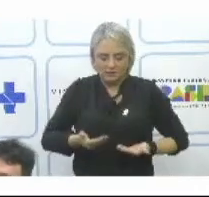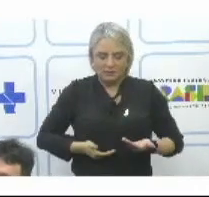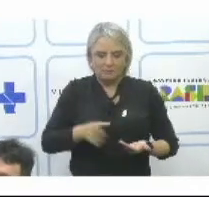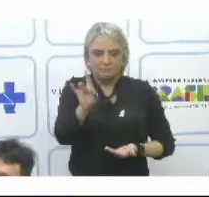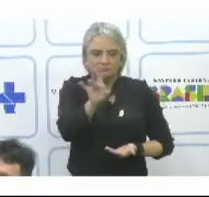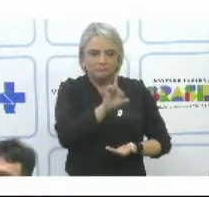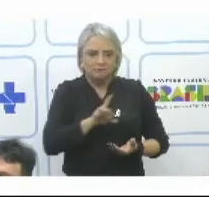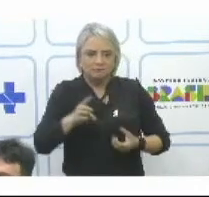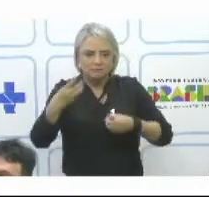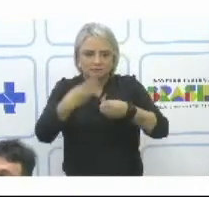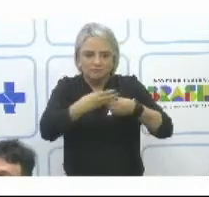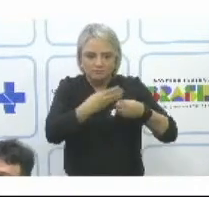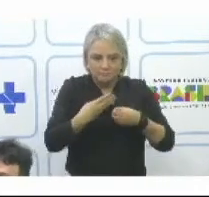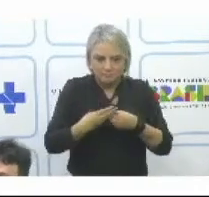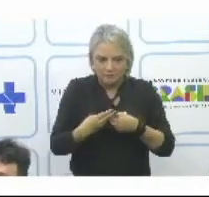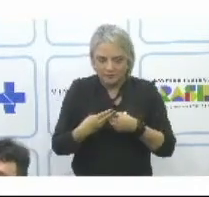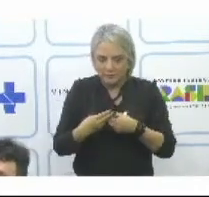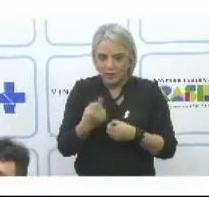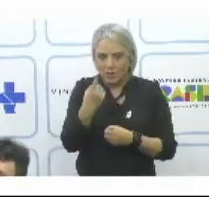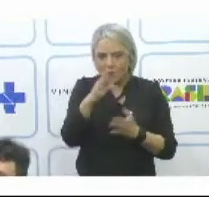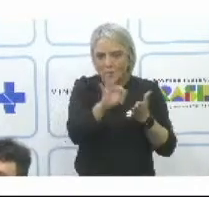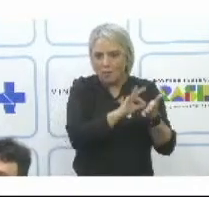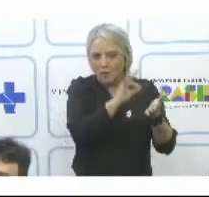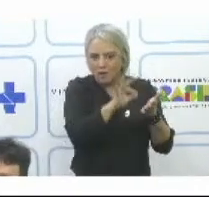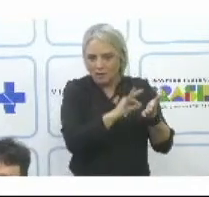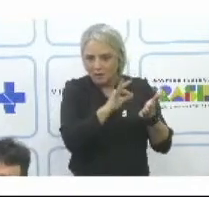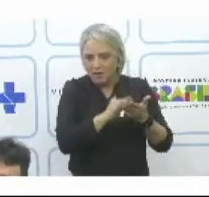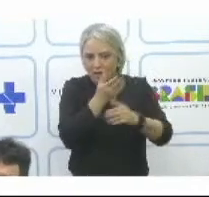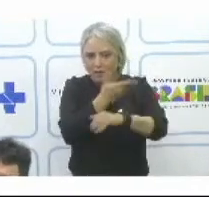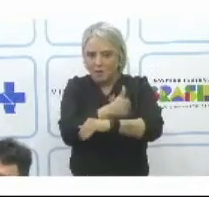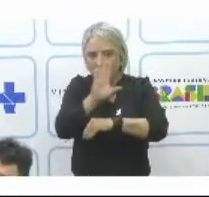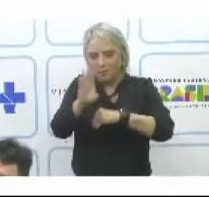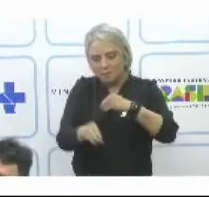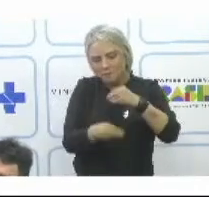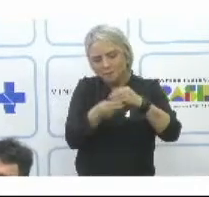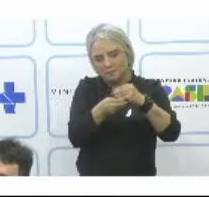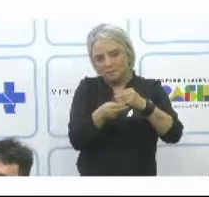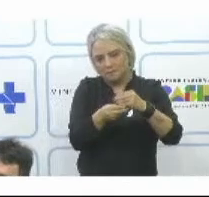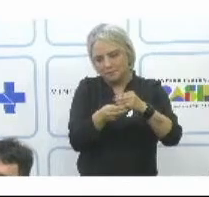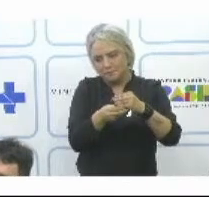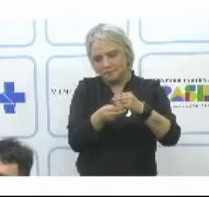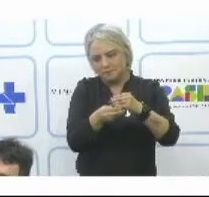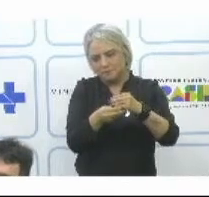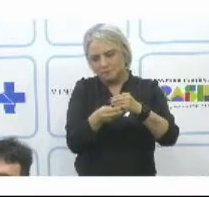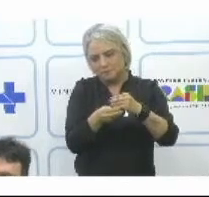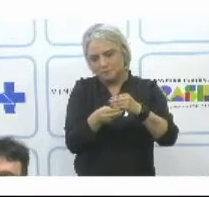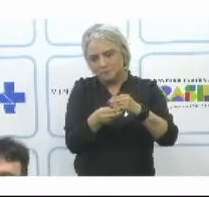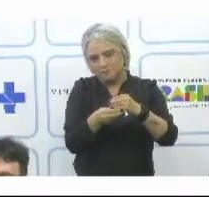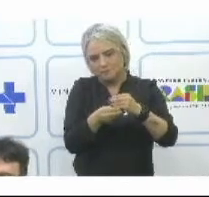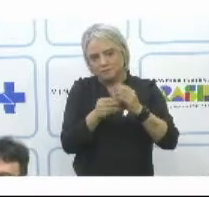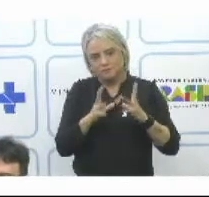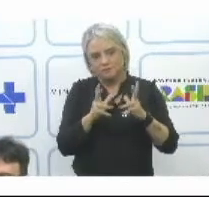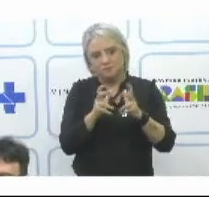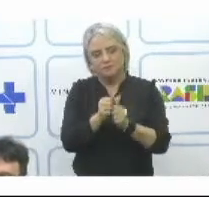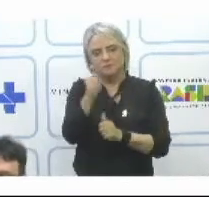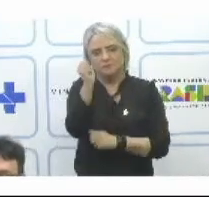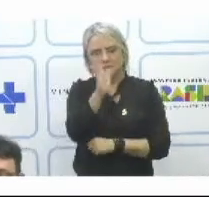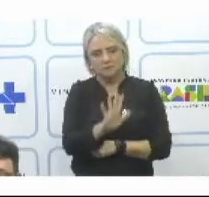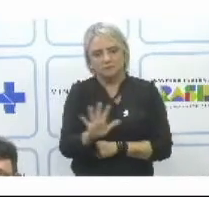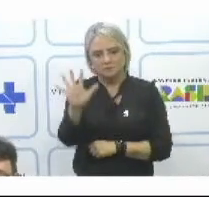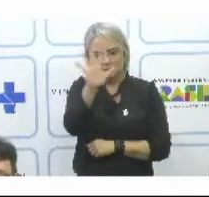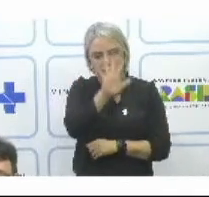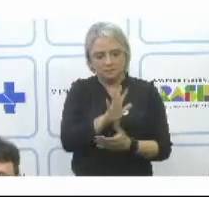dos municípios, né, com um registro de práticas integrativas, né, em todo o Brasil,